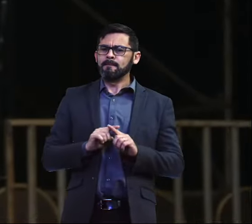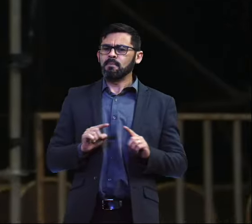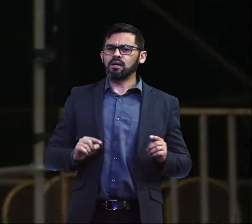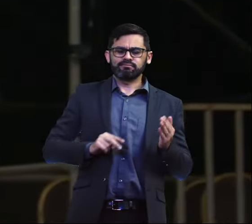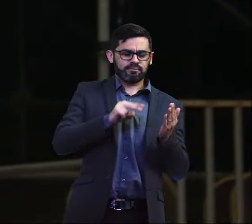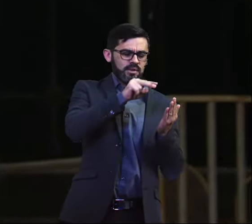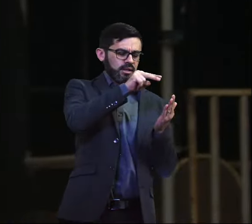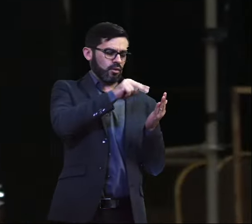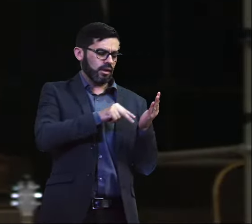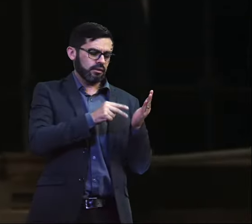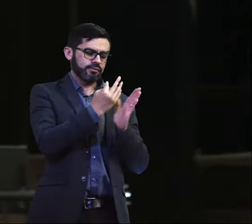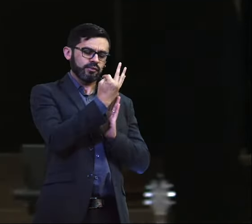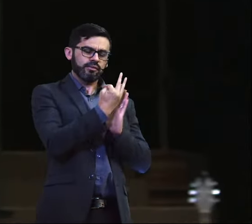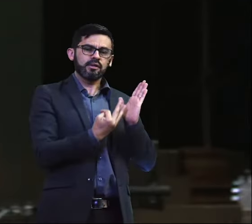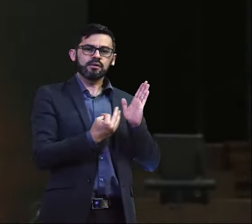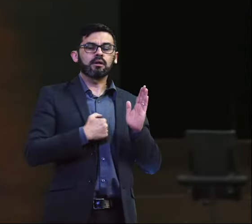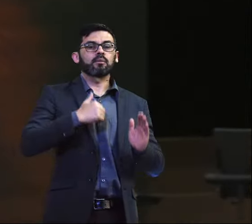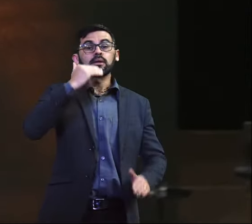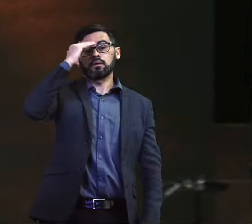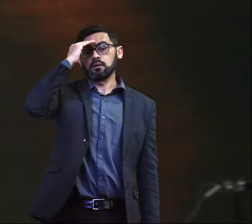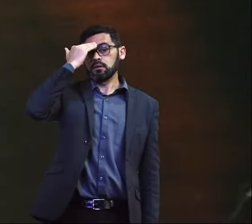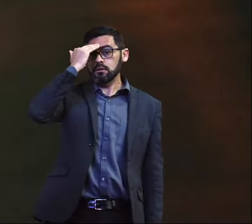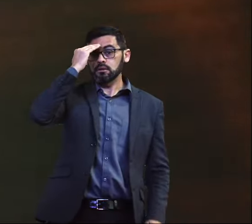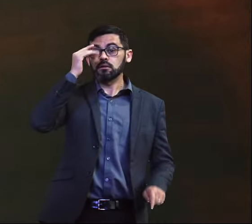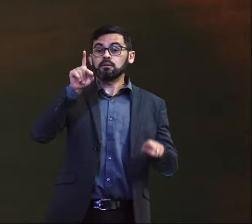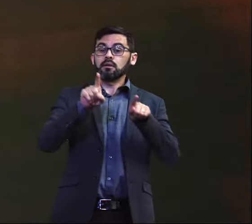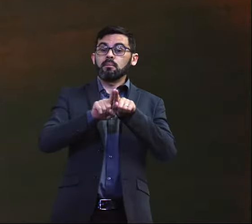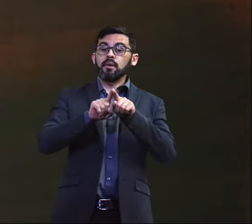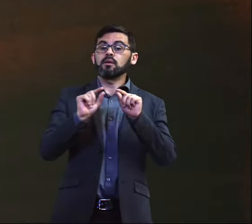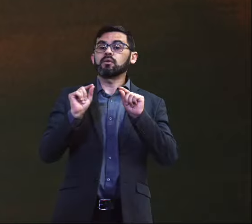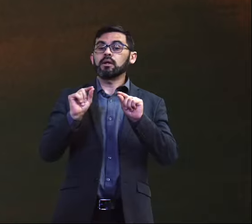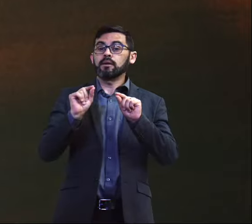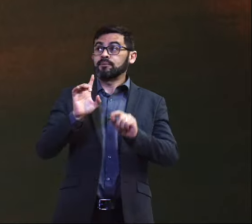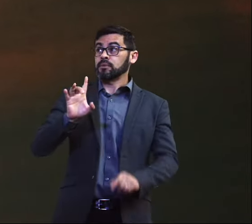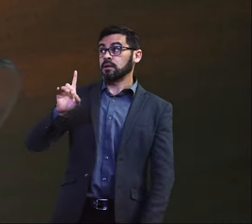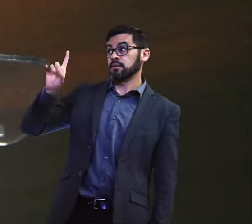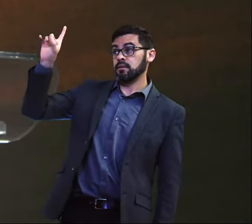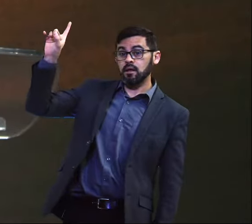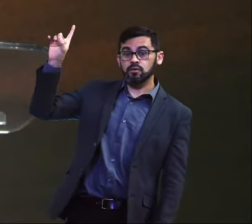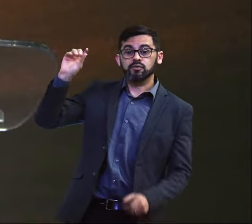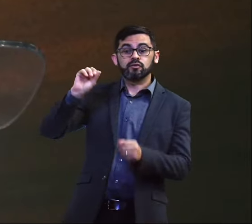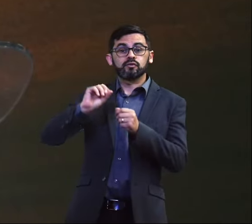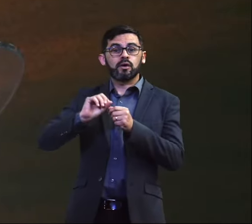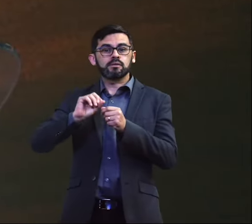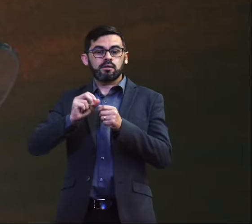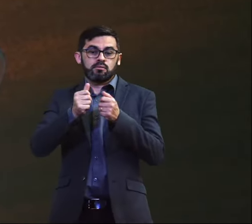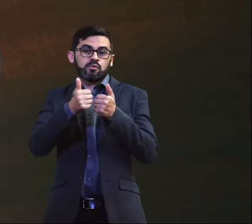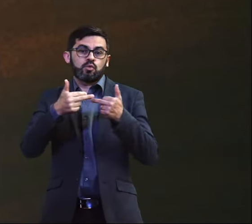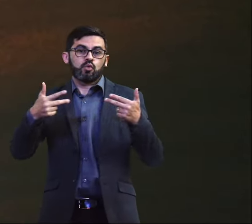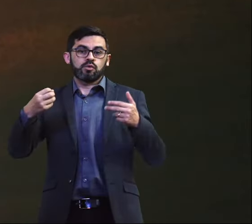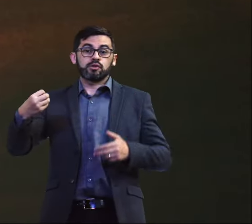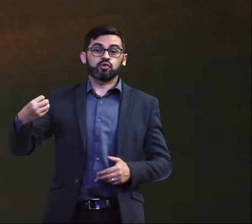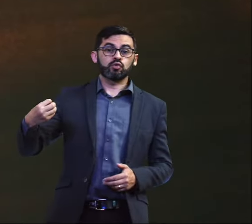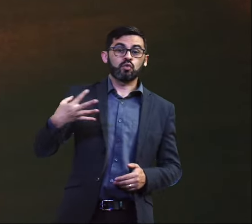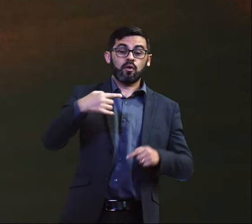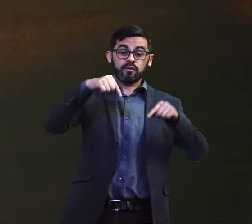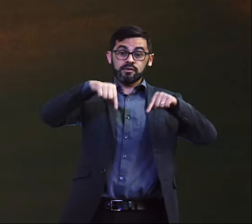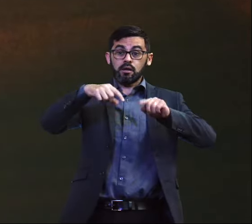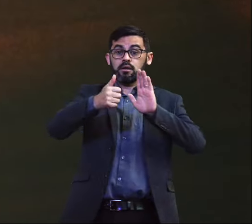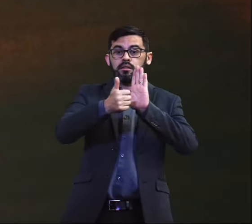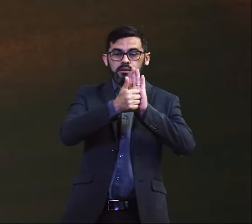texto, eu também entendi que Deus tinha algo novo para fazer aqui na nossa igreja.